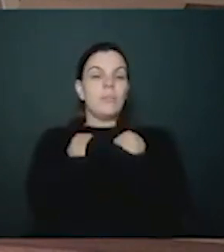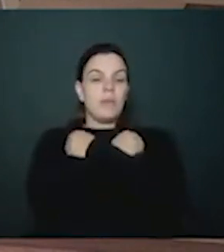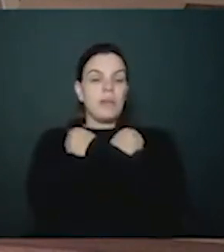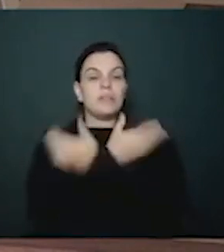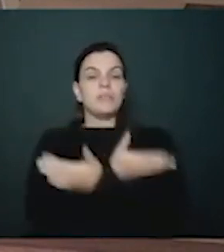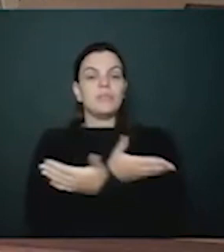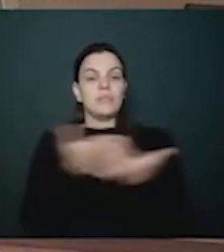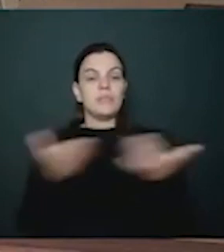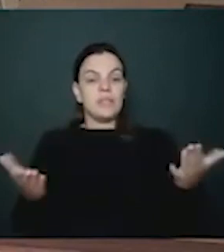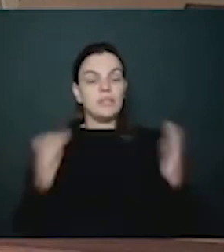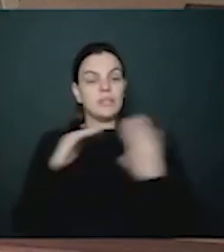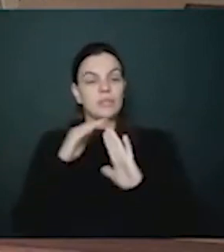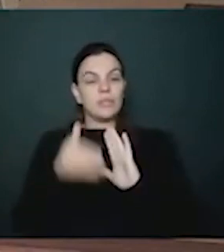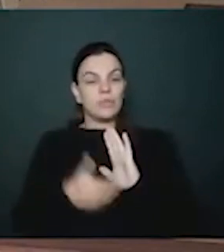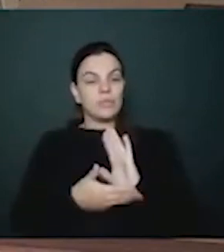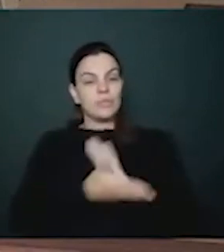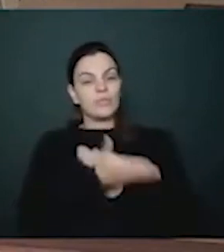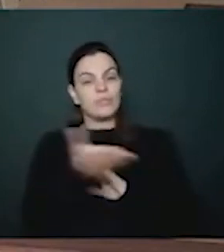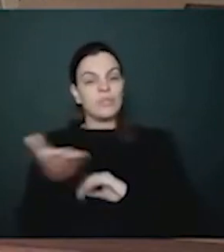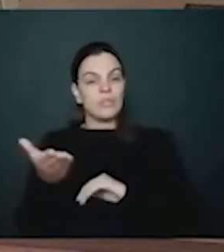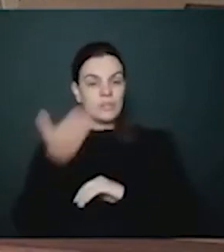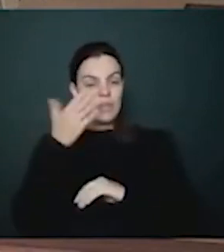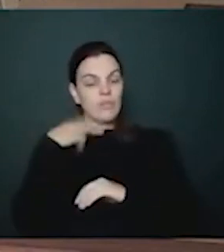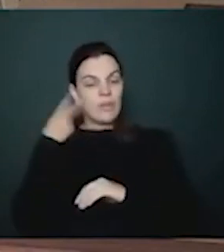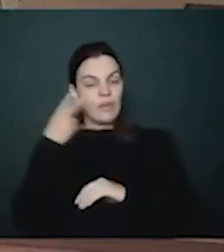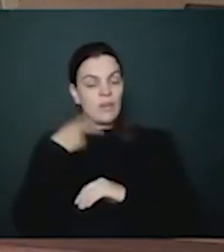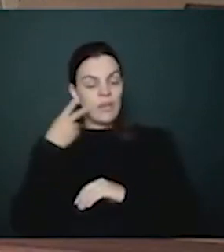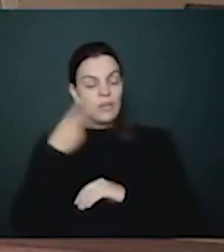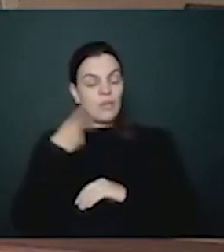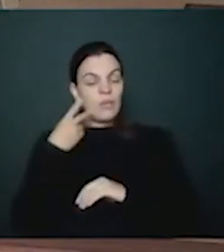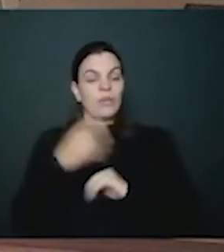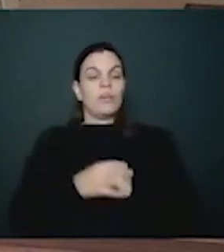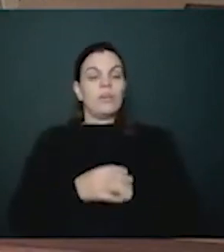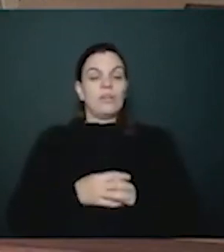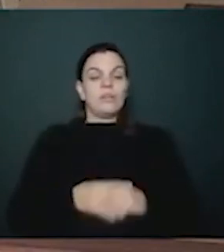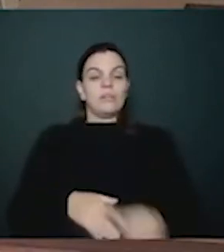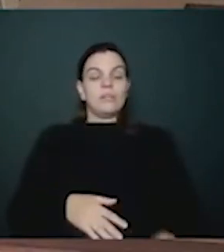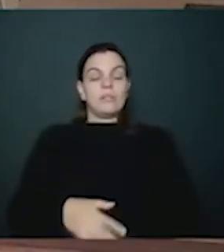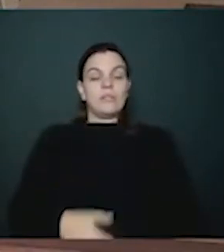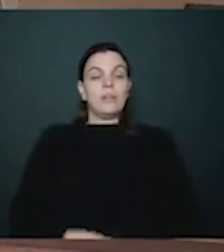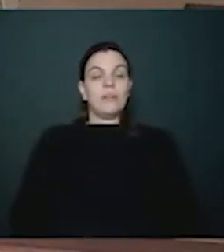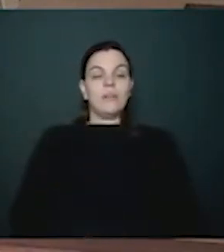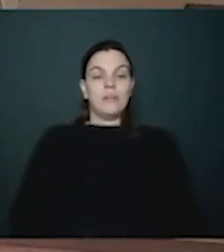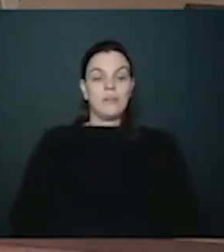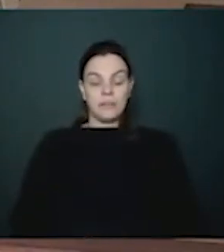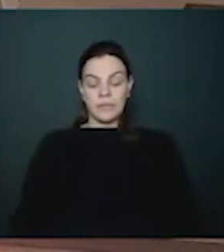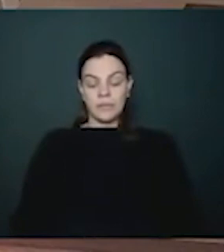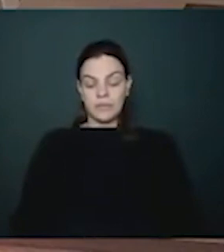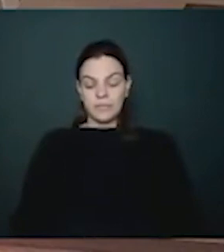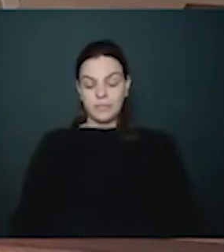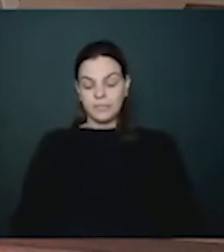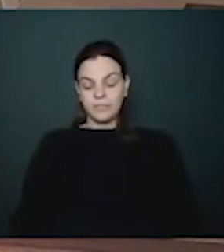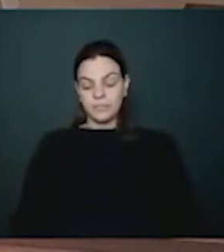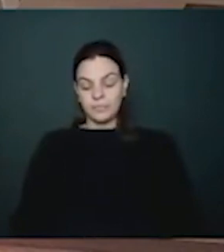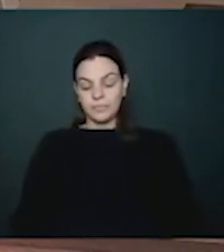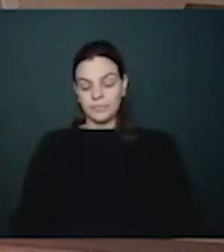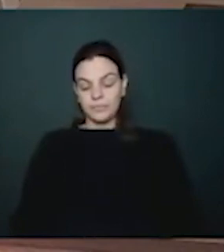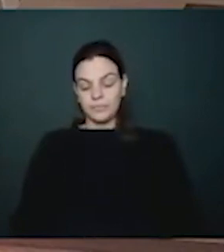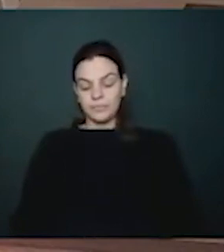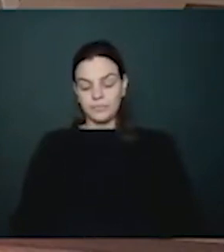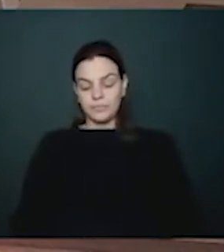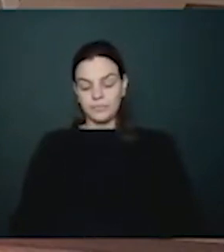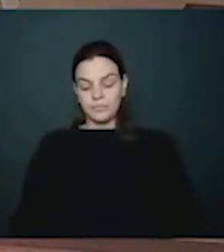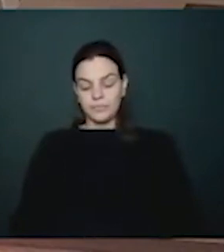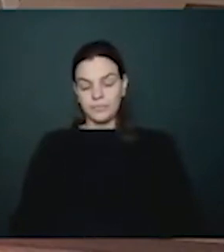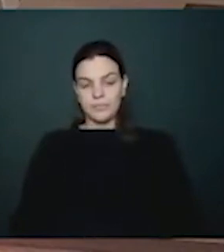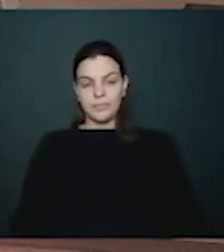a toda a comunidade da paróquia, também o Eli, do Conselho de Assuntos Econômicos, e também a senhora Vera aqui presente. Muito obrigado